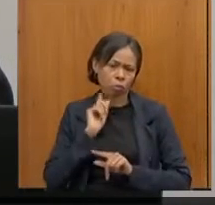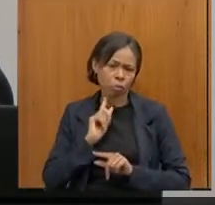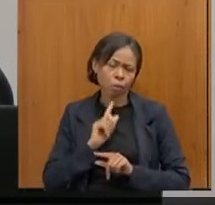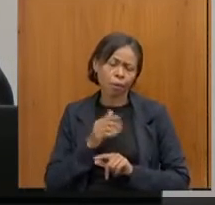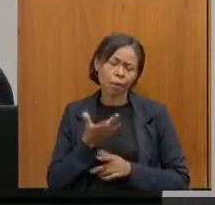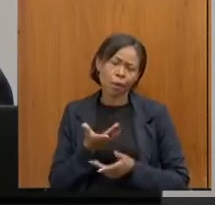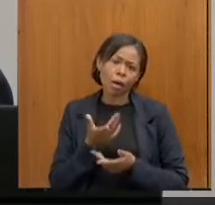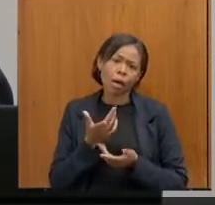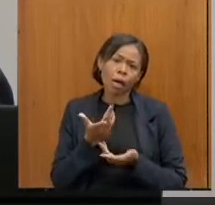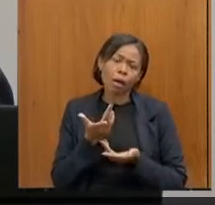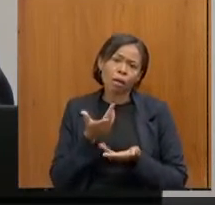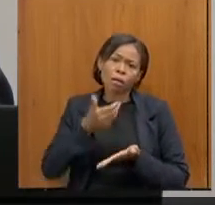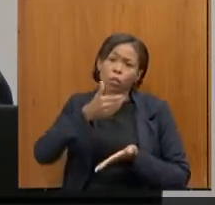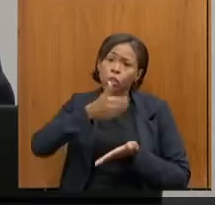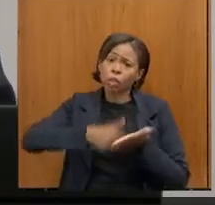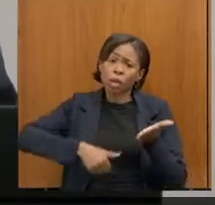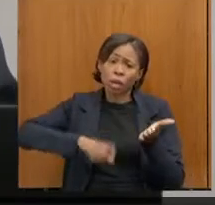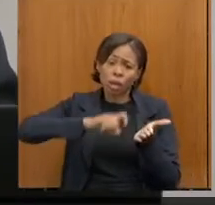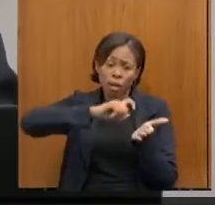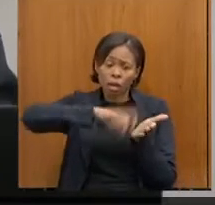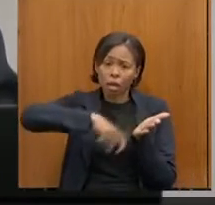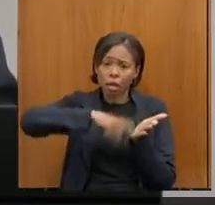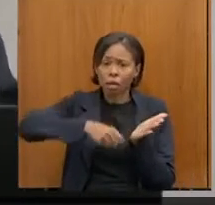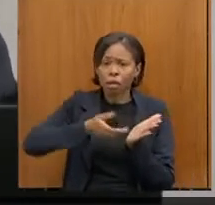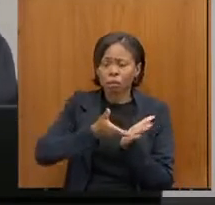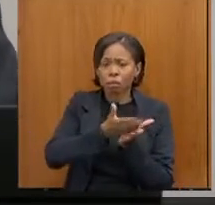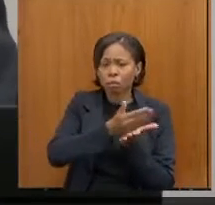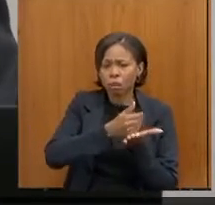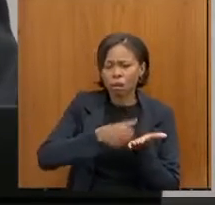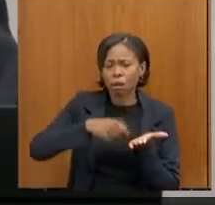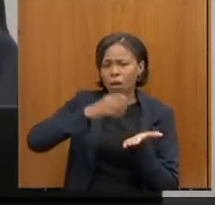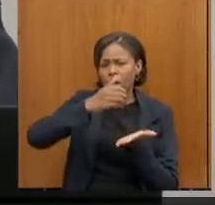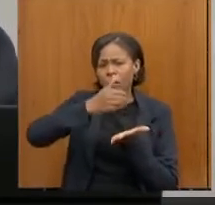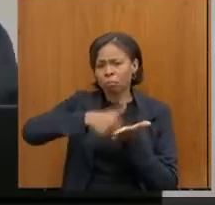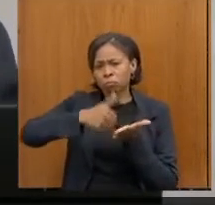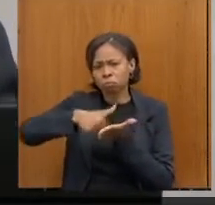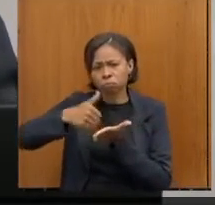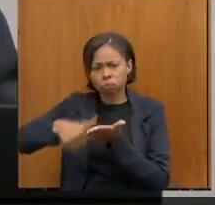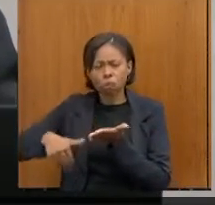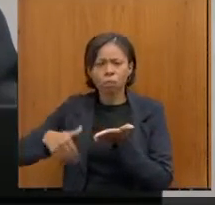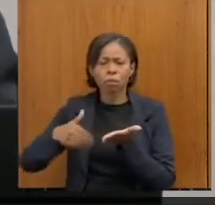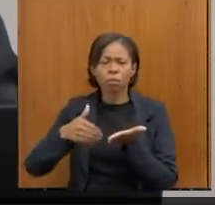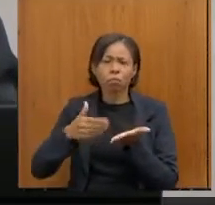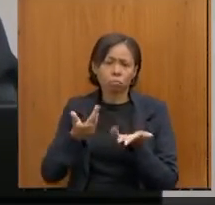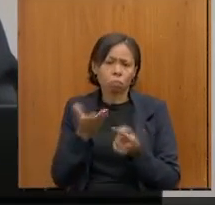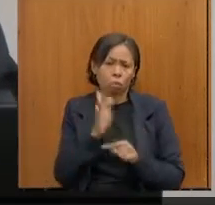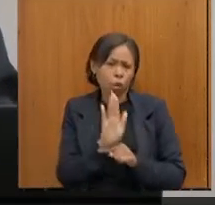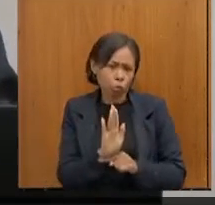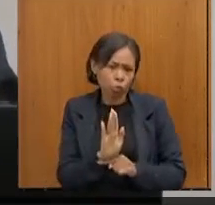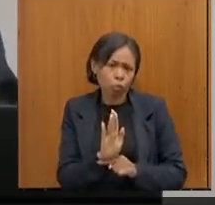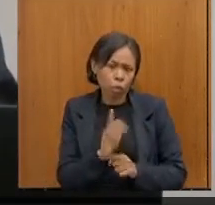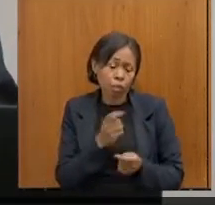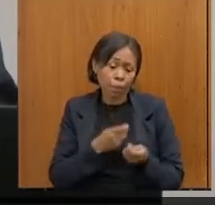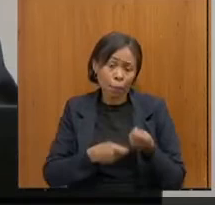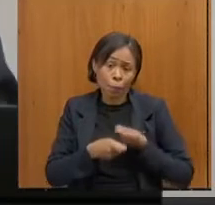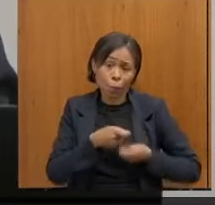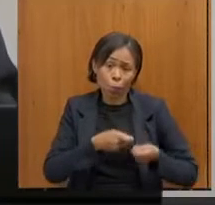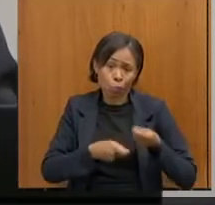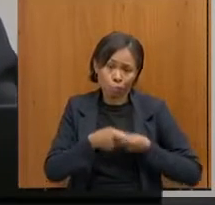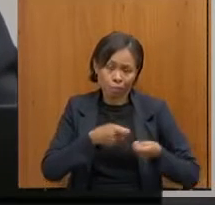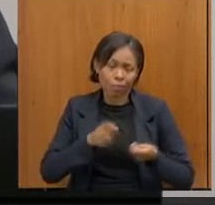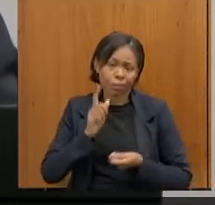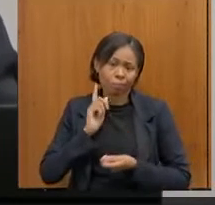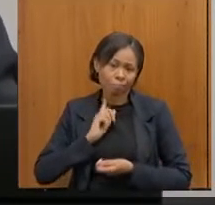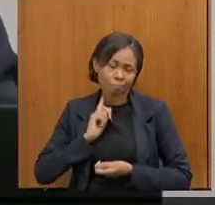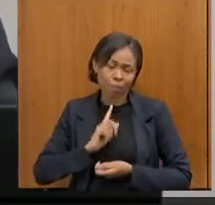de débitos tributários são os que mais podem ajudar na recuperação da economia do estado dessa forma o estado já tem um levantamento